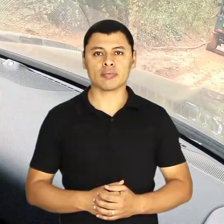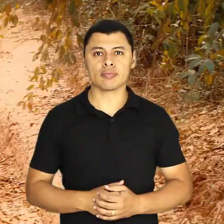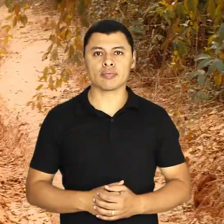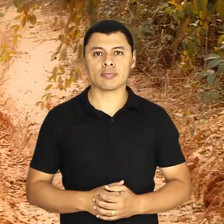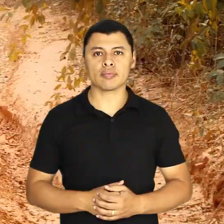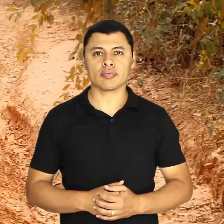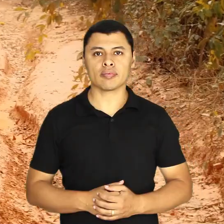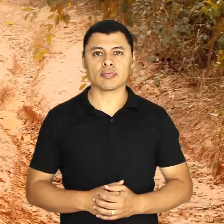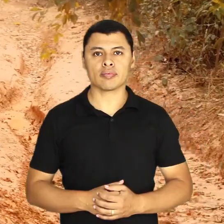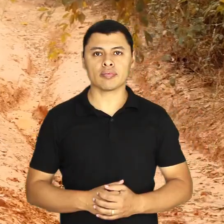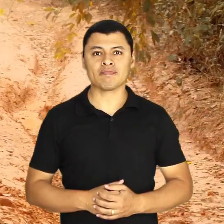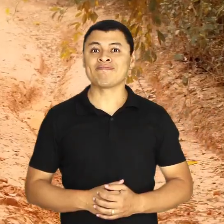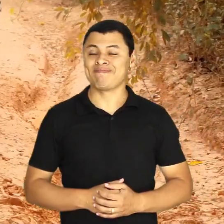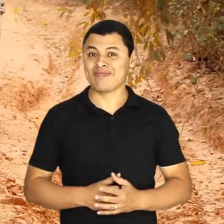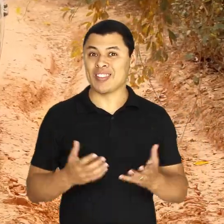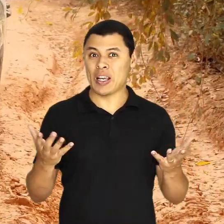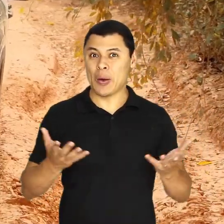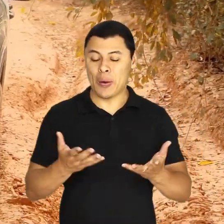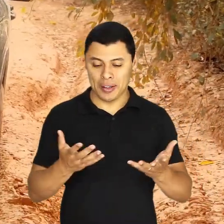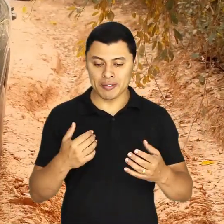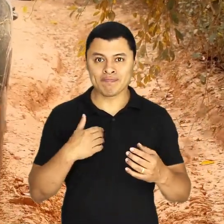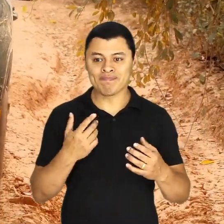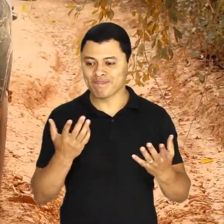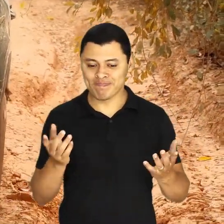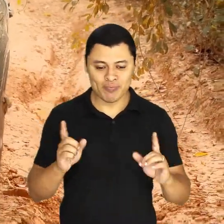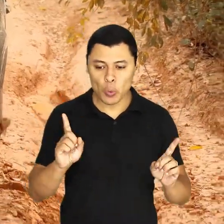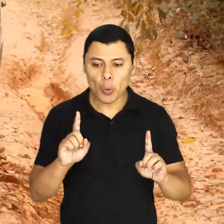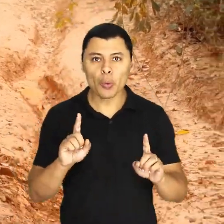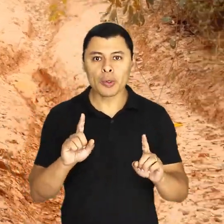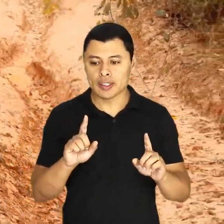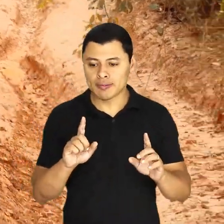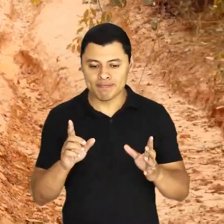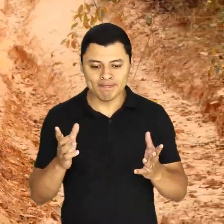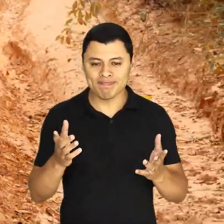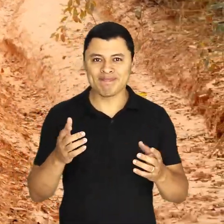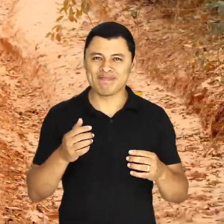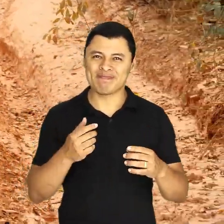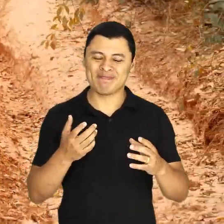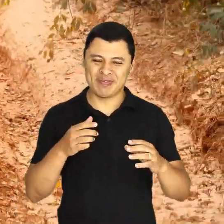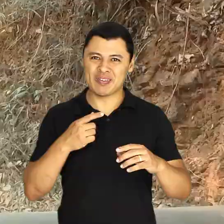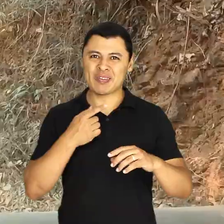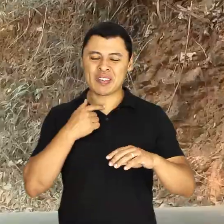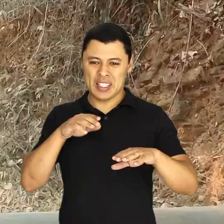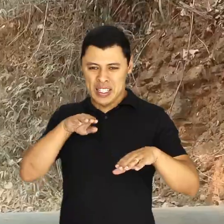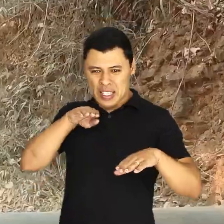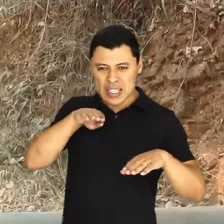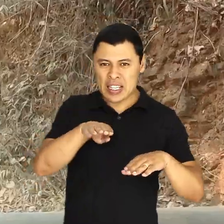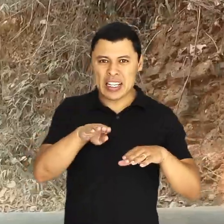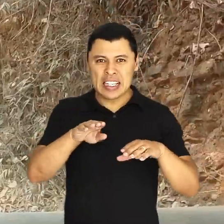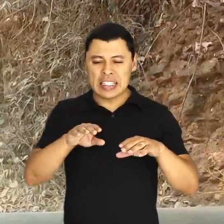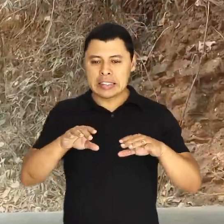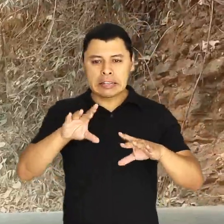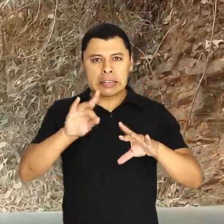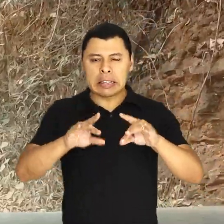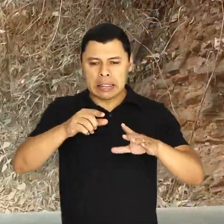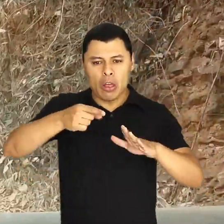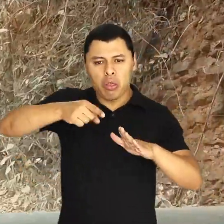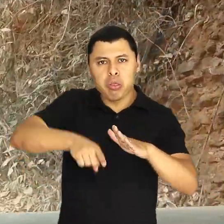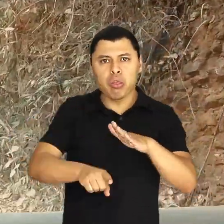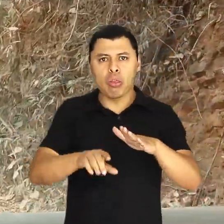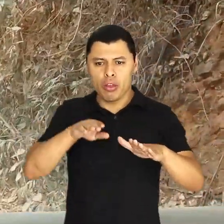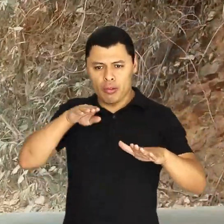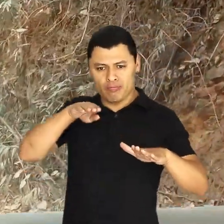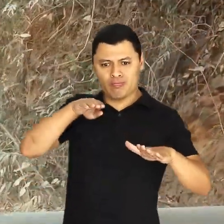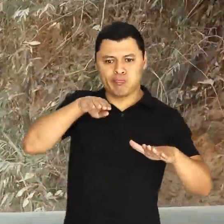está enganando um pouco, talvez na perspectiva da câmera, mas a gente viu o eixo traseiro inteiro ali do Bandeirante em contato